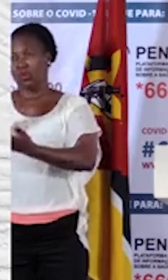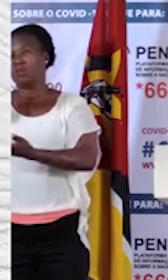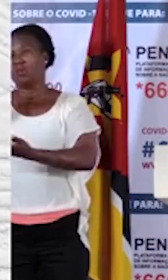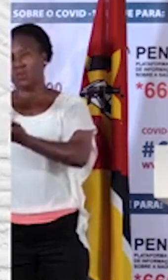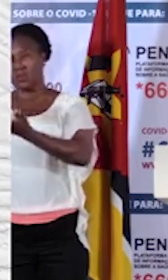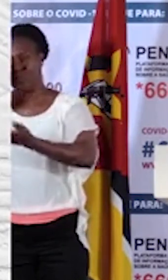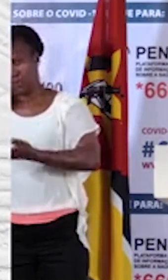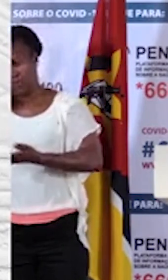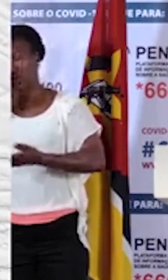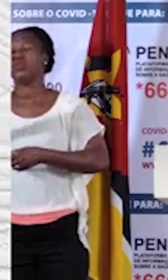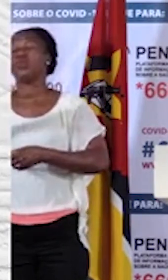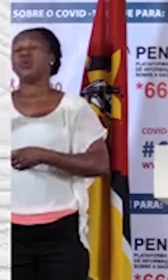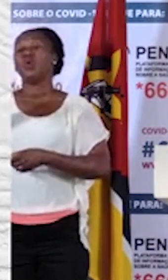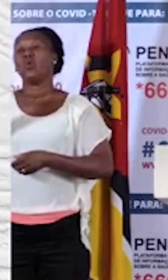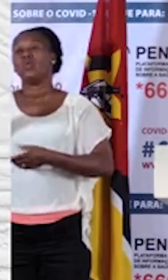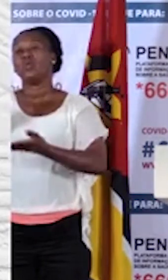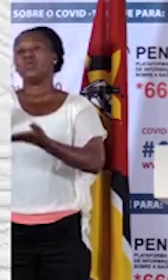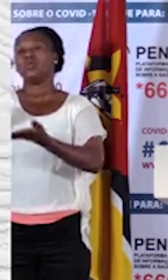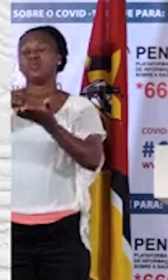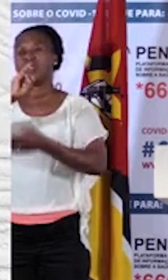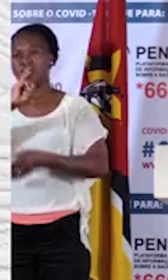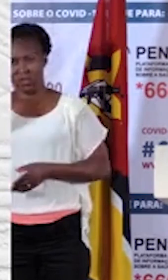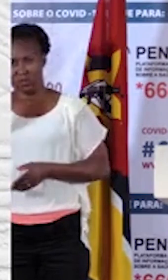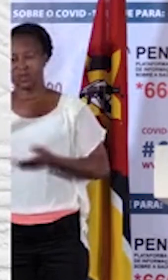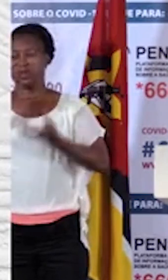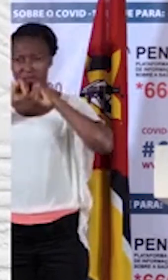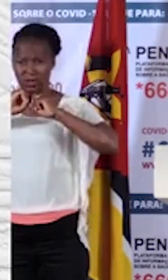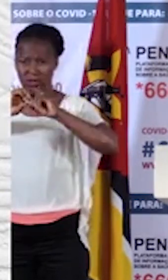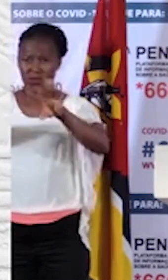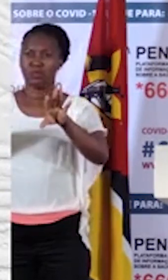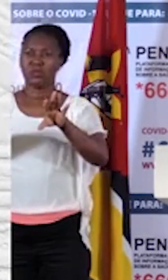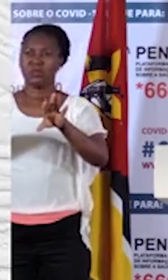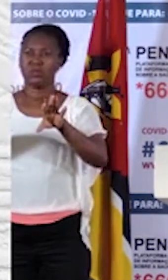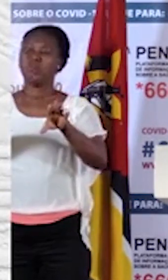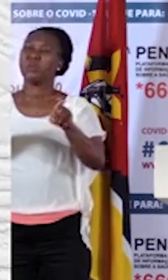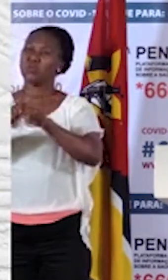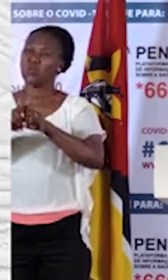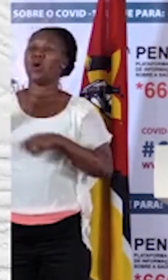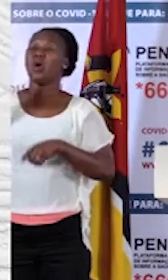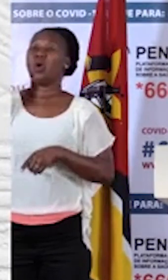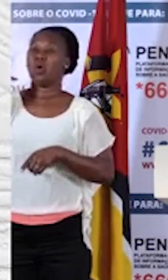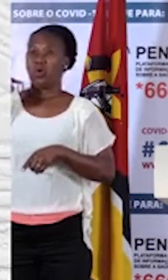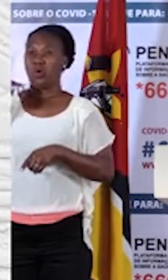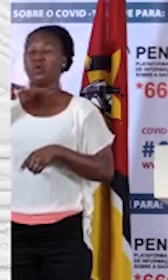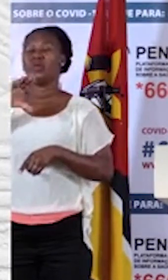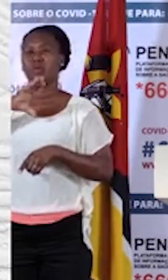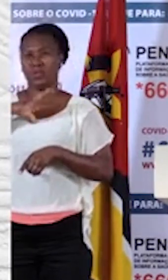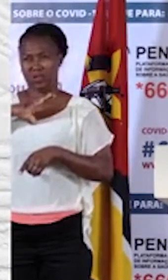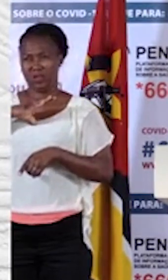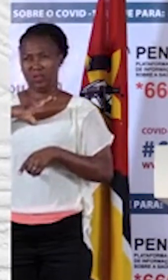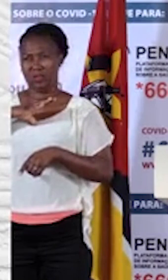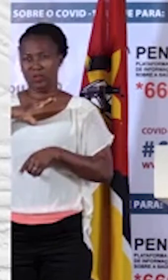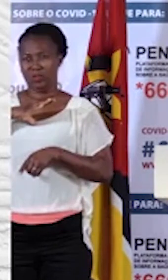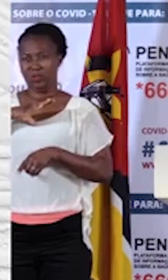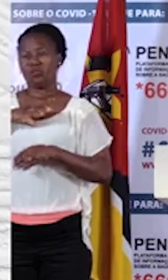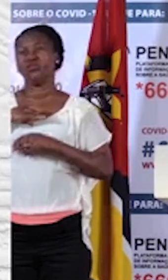na cidade de Inhambane, e das informações que temos, é a mesma que nós partilhamos ontem, estão a evoluir